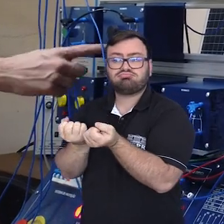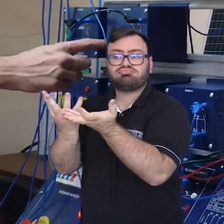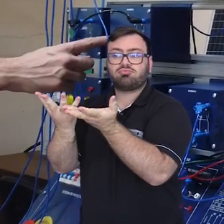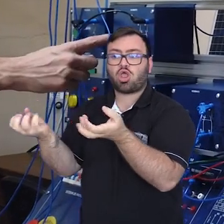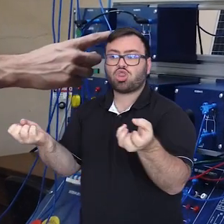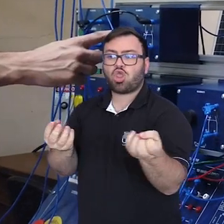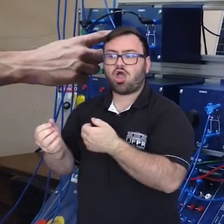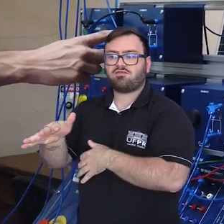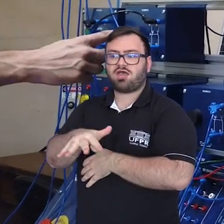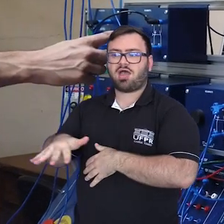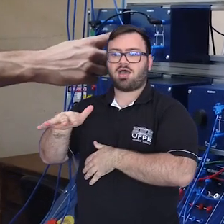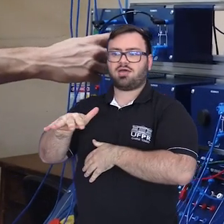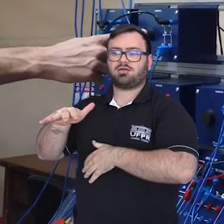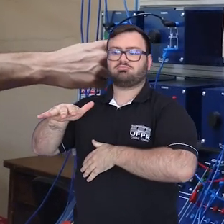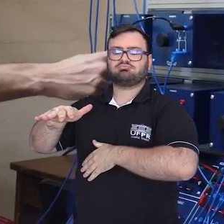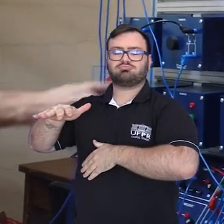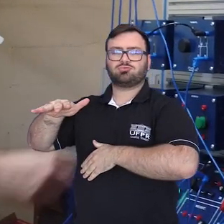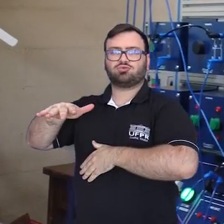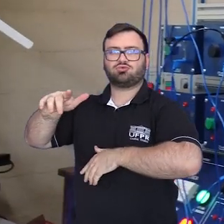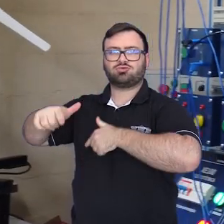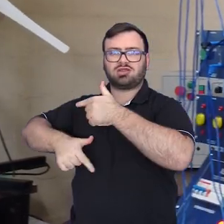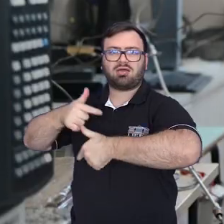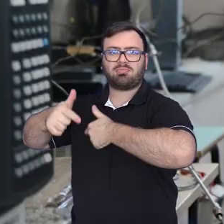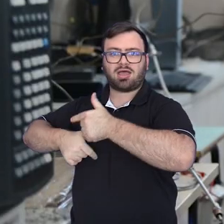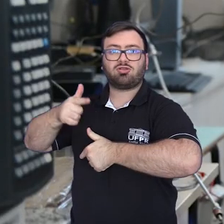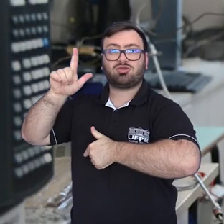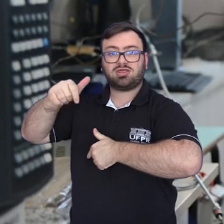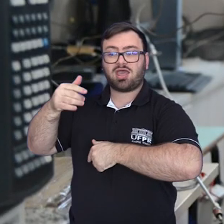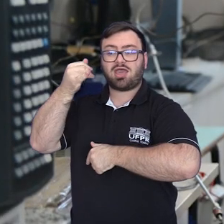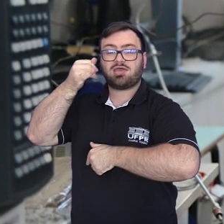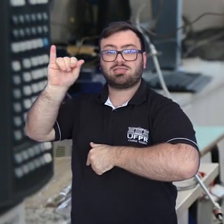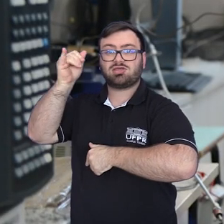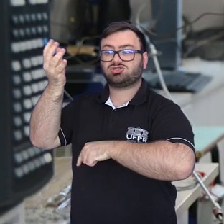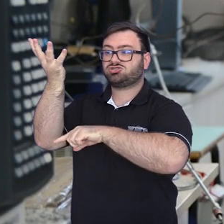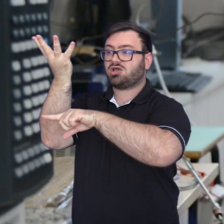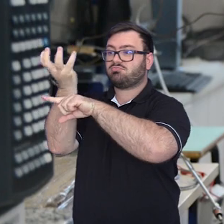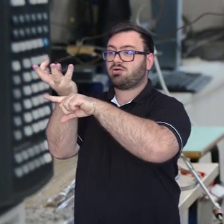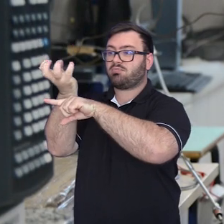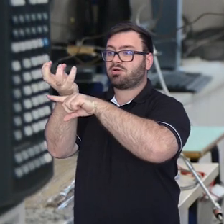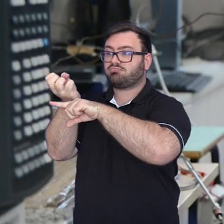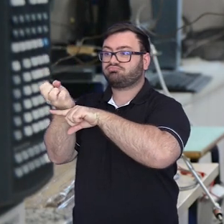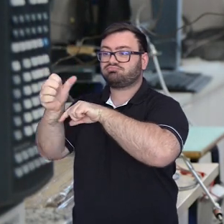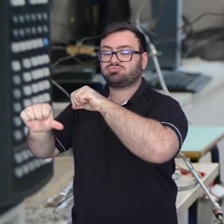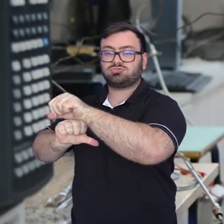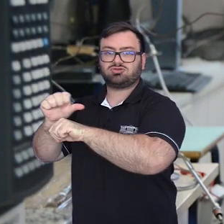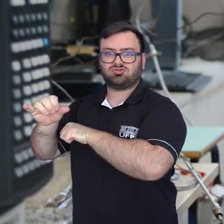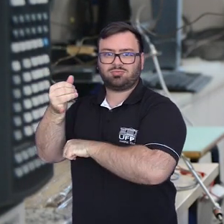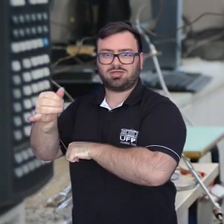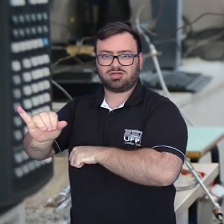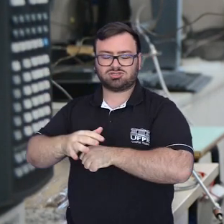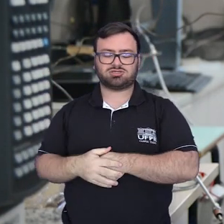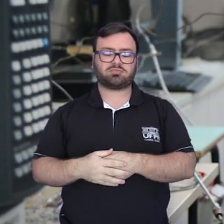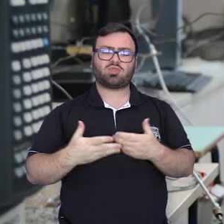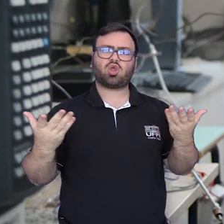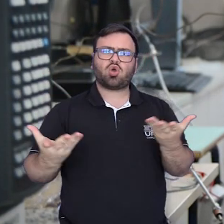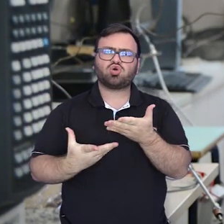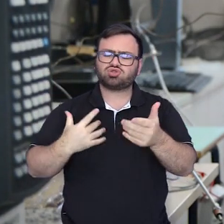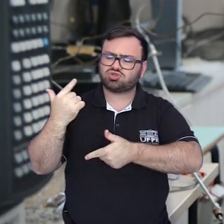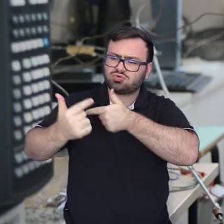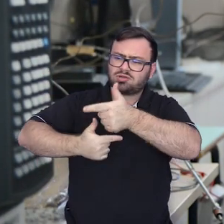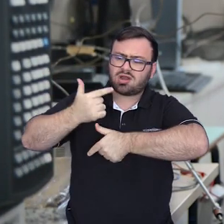para energia fotovoltaica. Hoje eu estou atuando diretamente, né, em áreas que o meu curso trouxe para mim